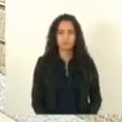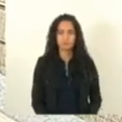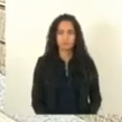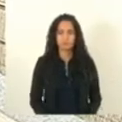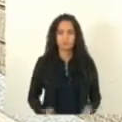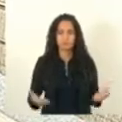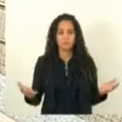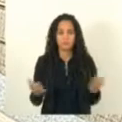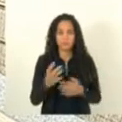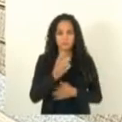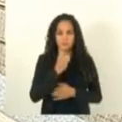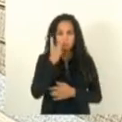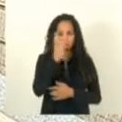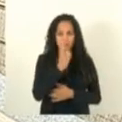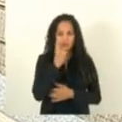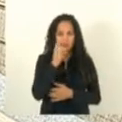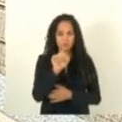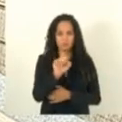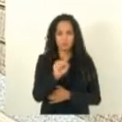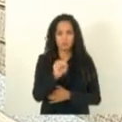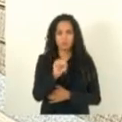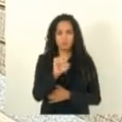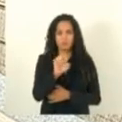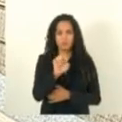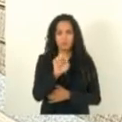Com a palavra, deputado Sérgio Majeski.